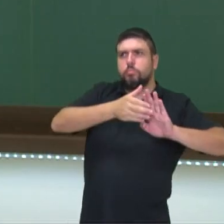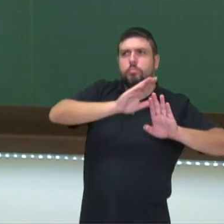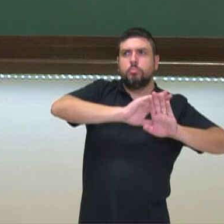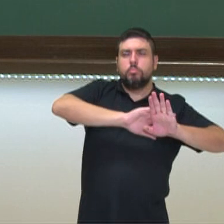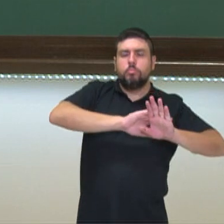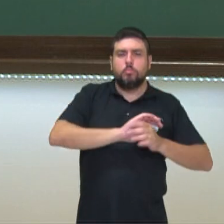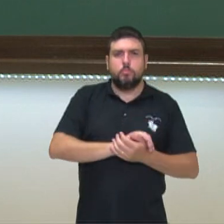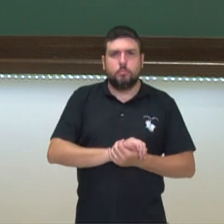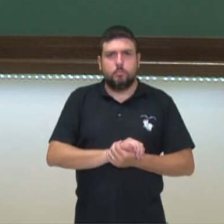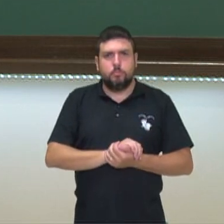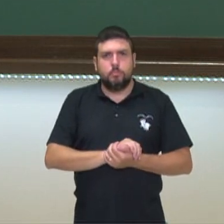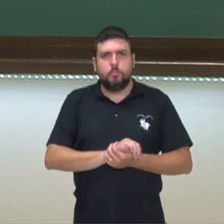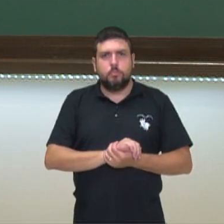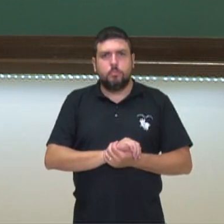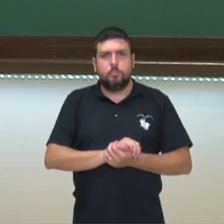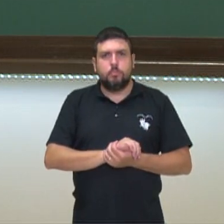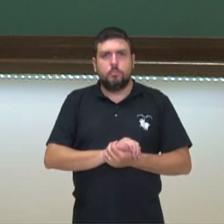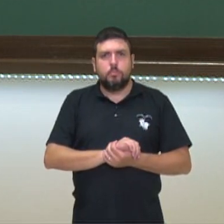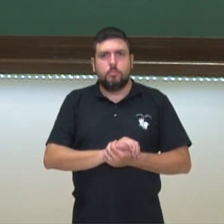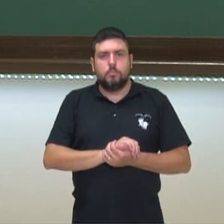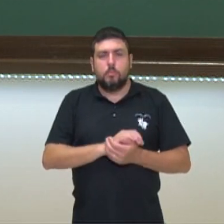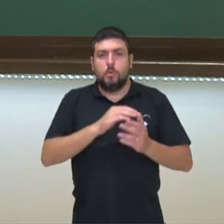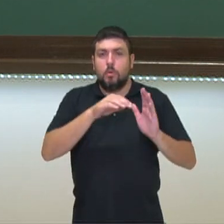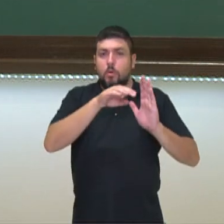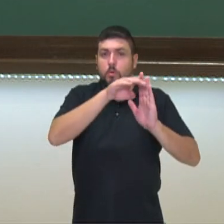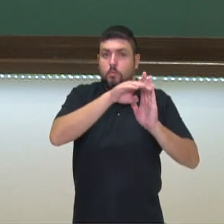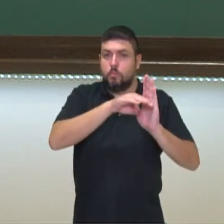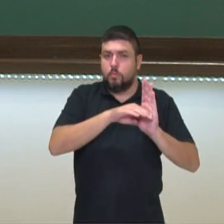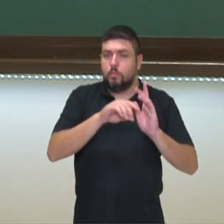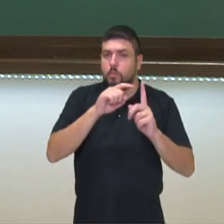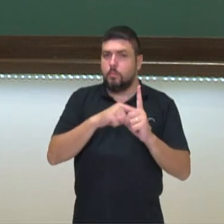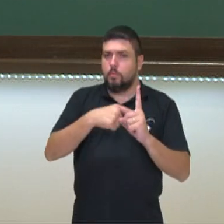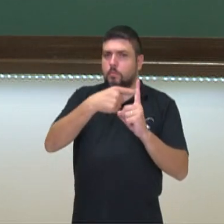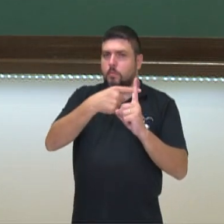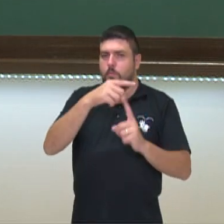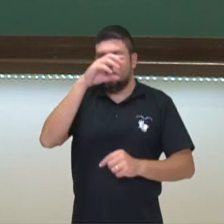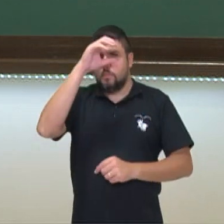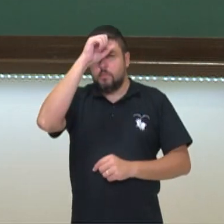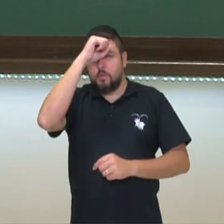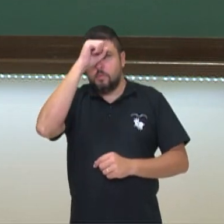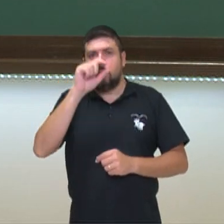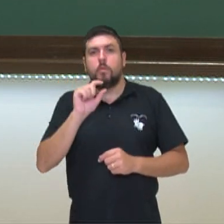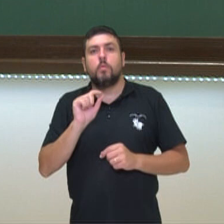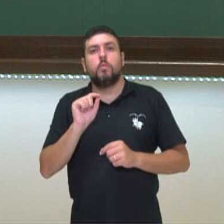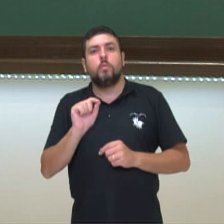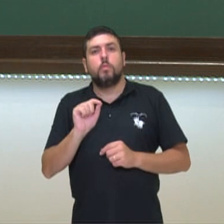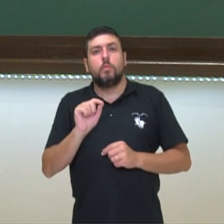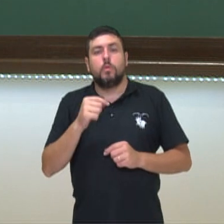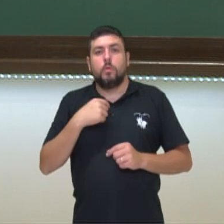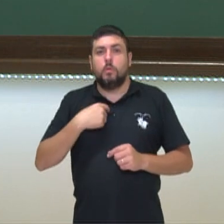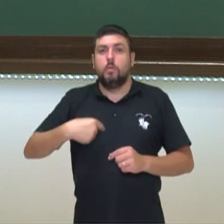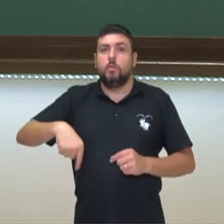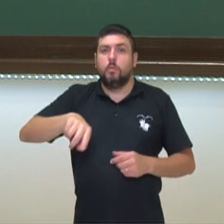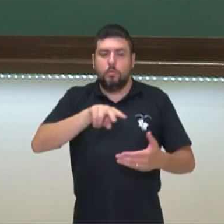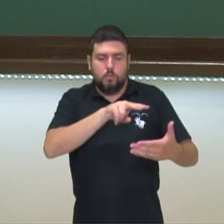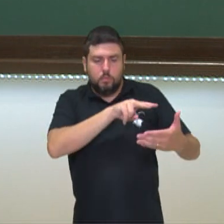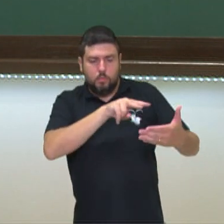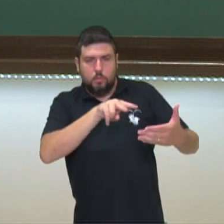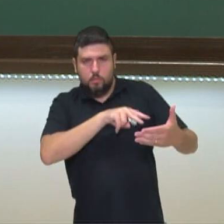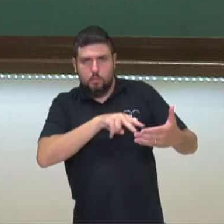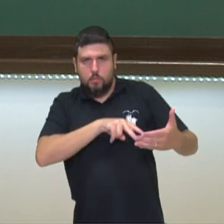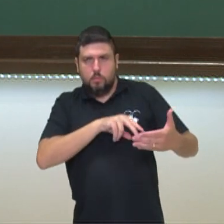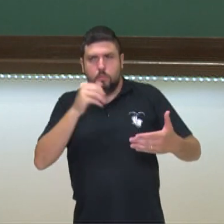sempre, programa Mais Aprendizagem é para que nós possamos ler e interpretar